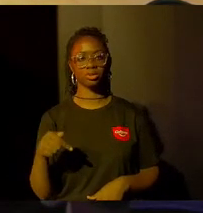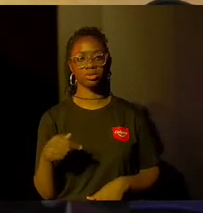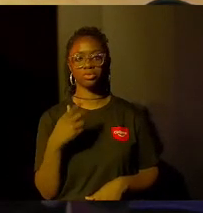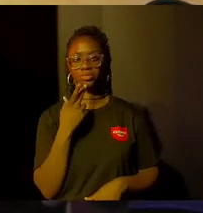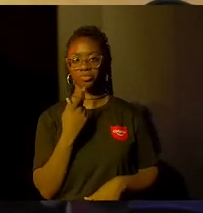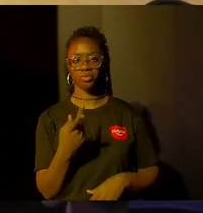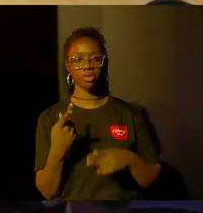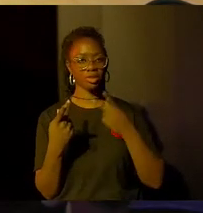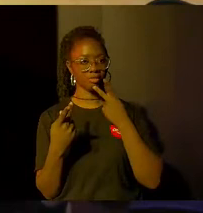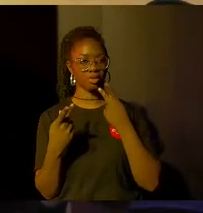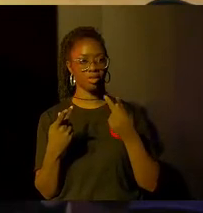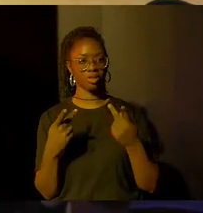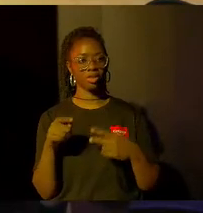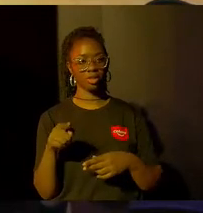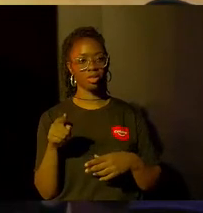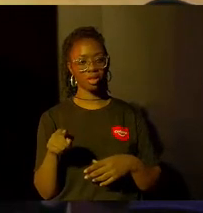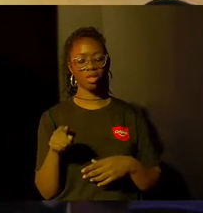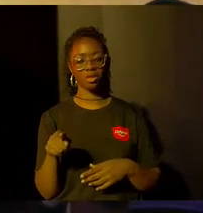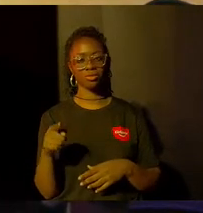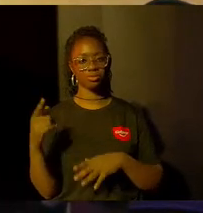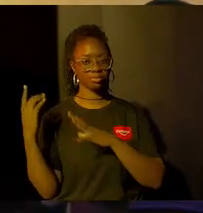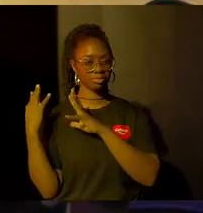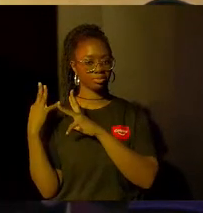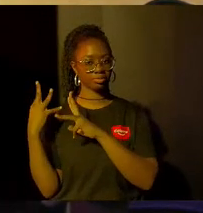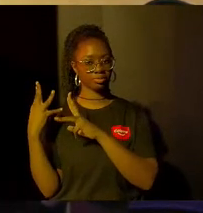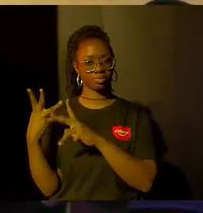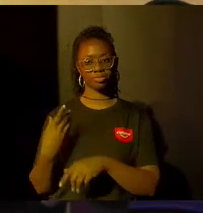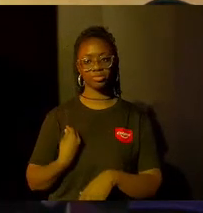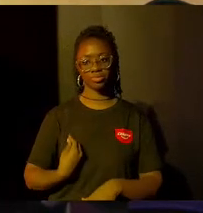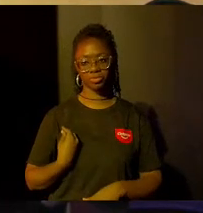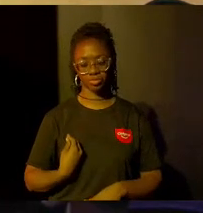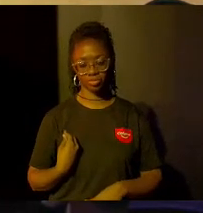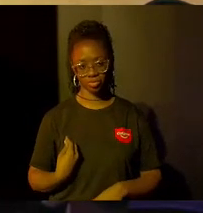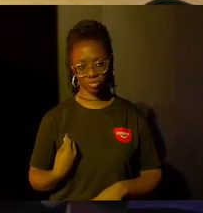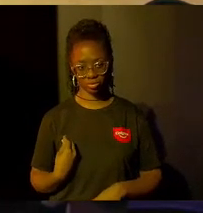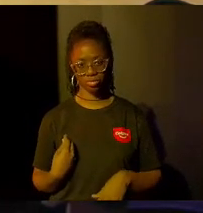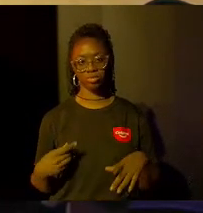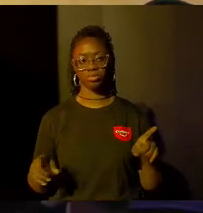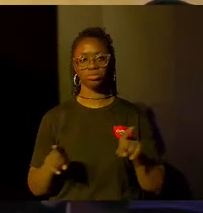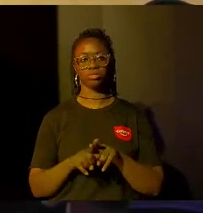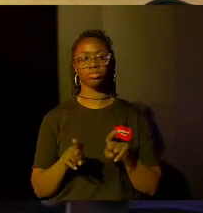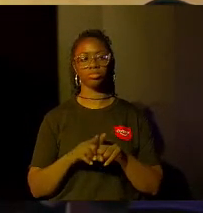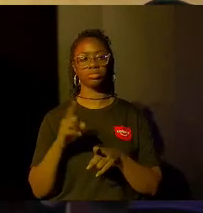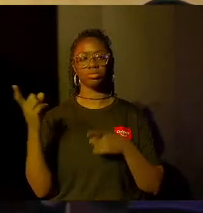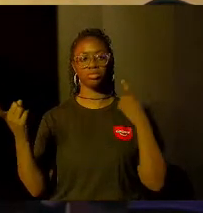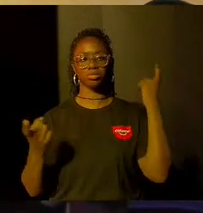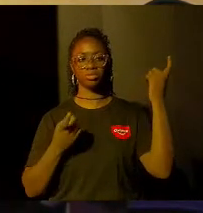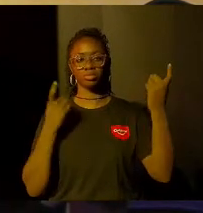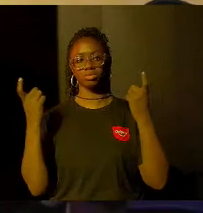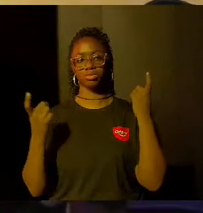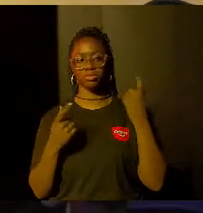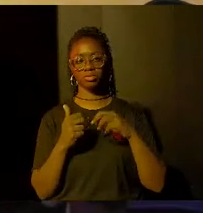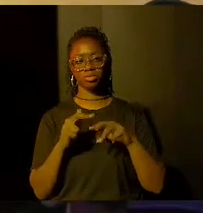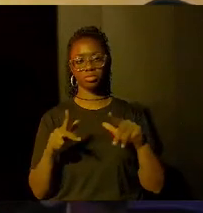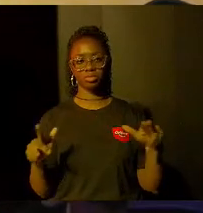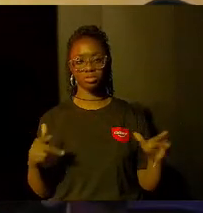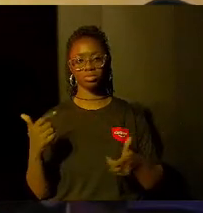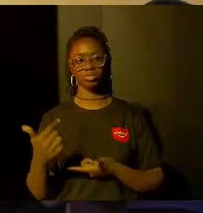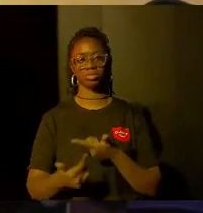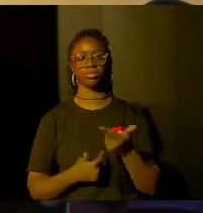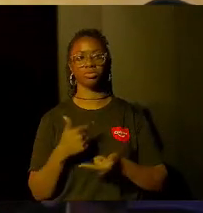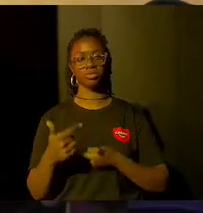muito sobre essa questão da biografia e de uma preocupação de que muitas vezes um trabalho